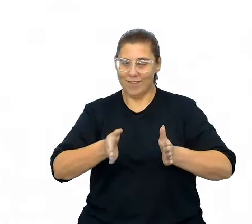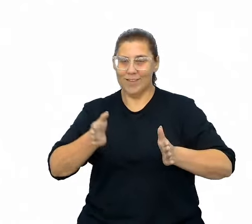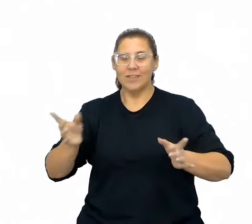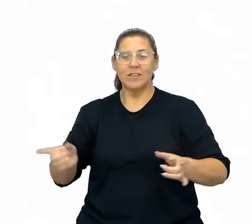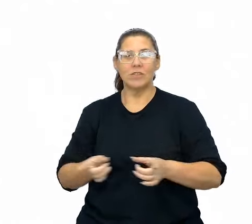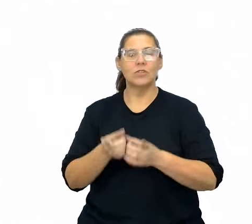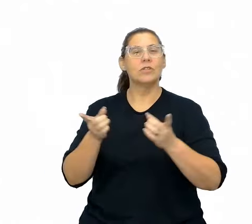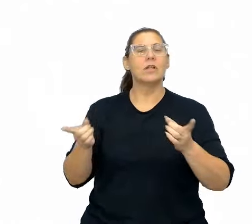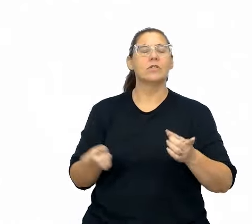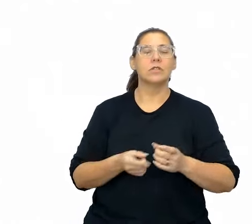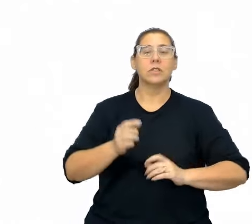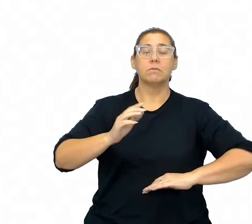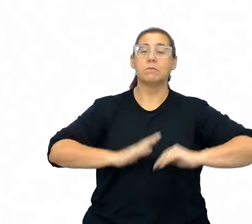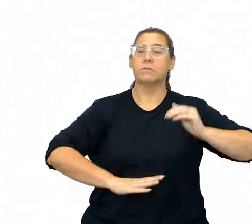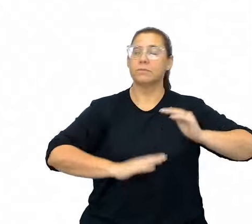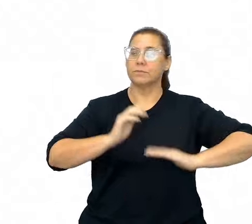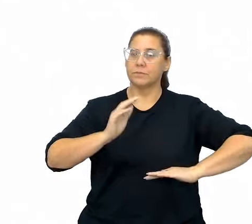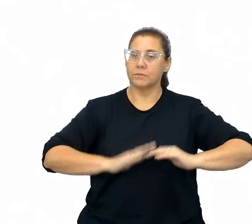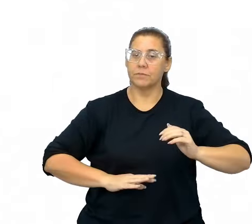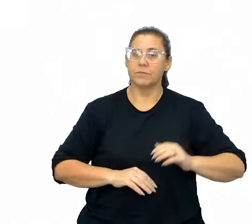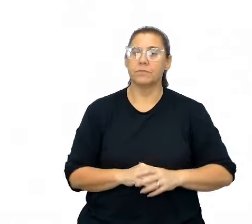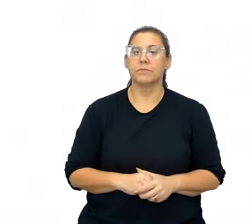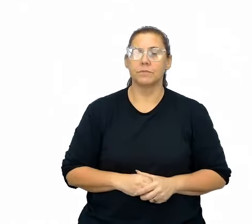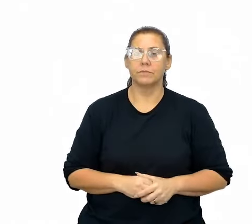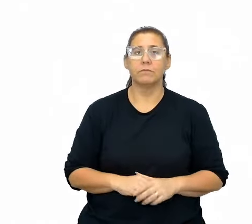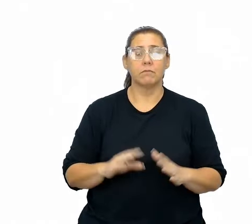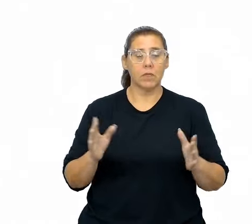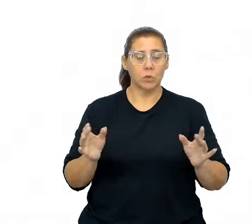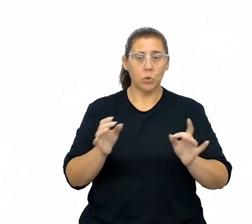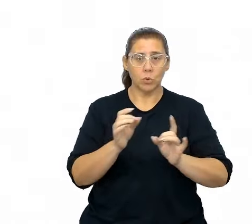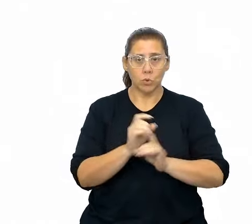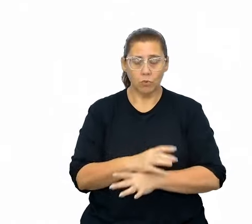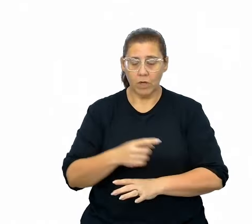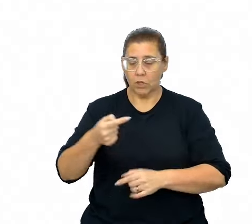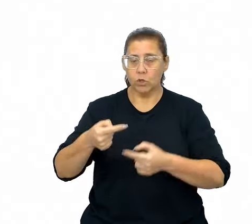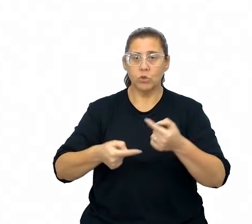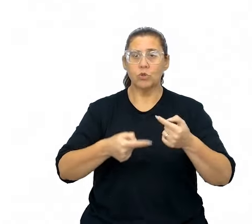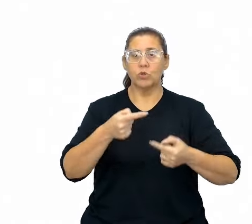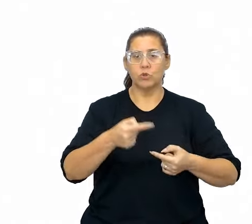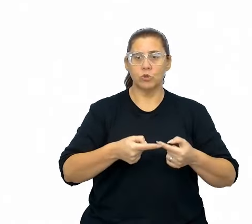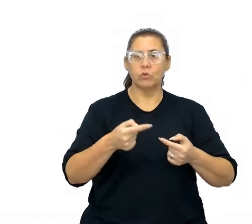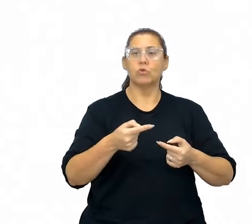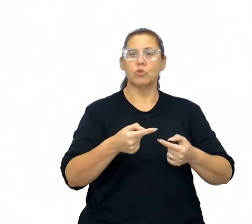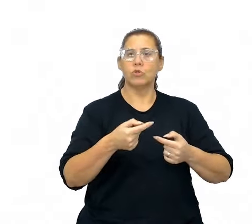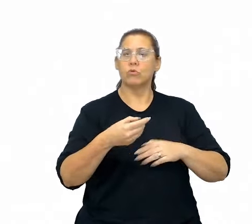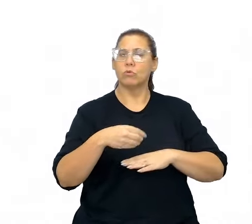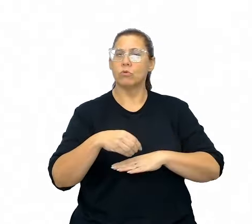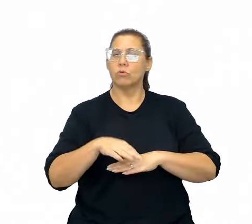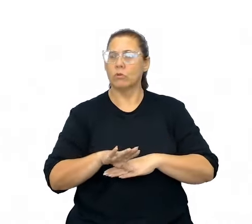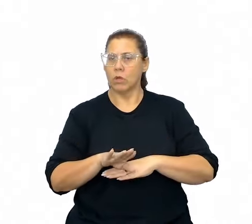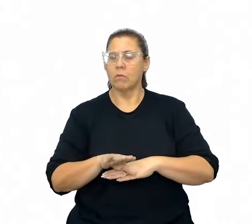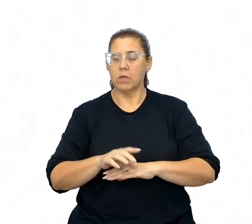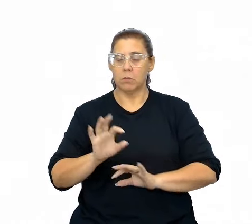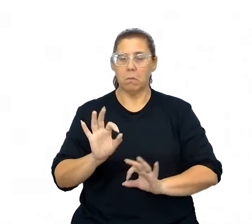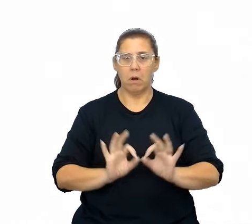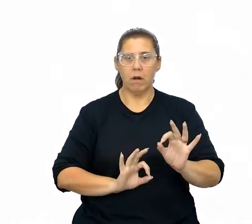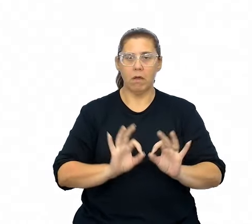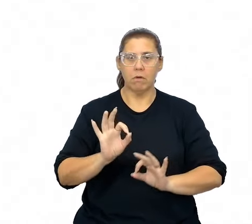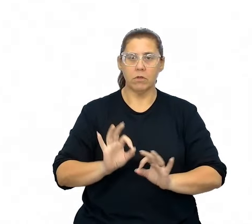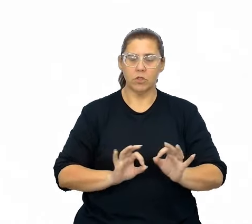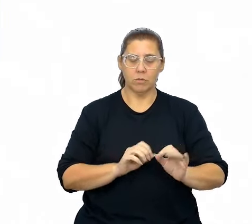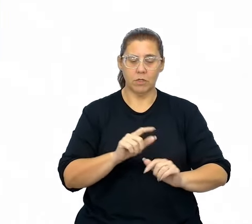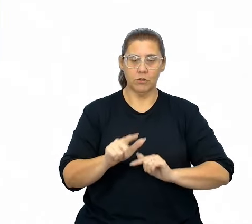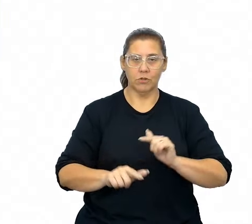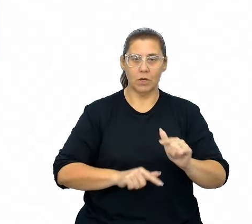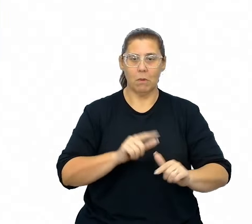a partir das habilidades envolvidas, e, por fim, discutir encaminhamentos para o planejamento do